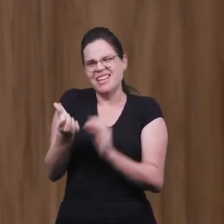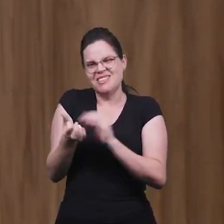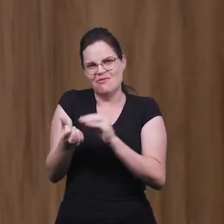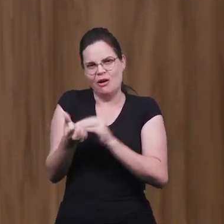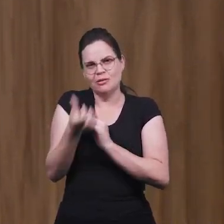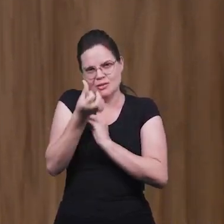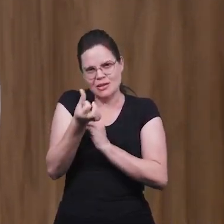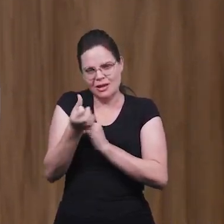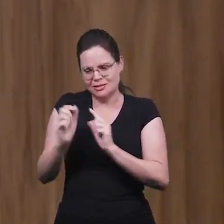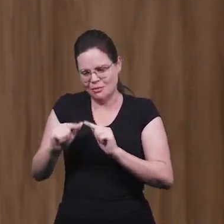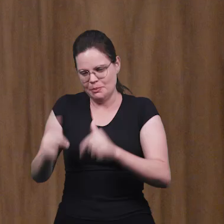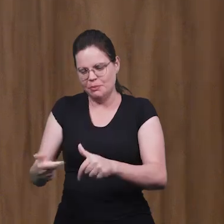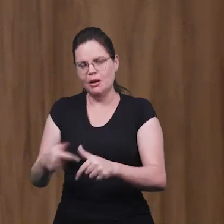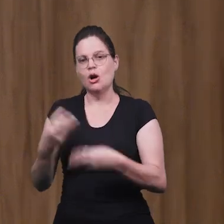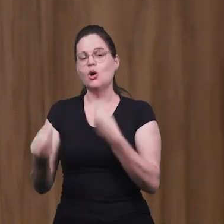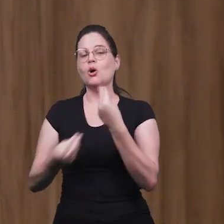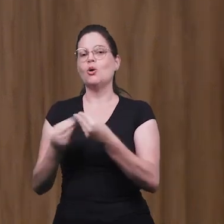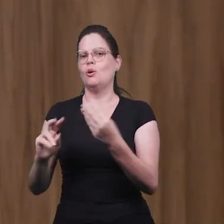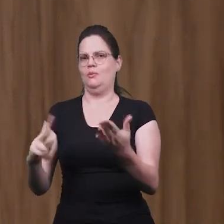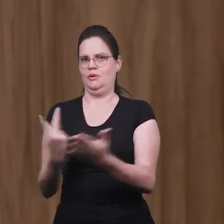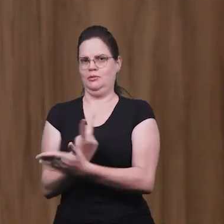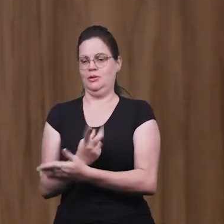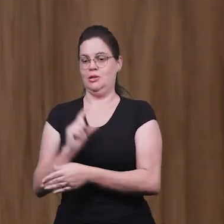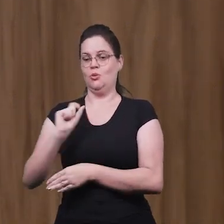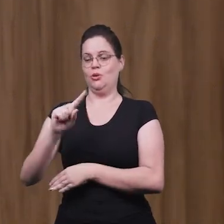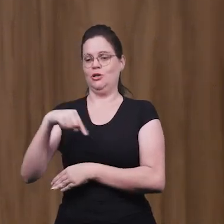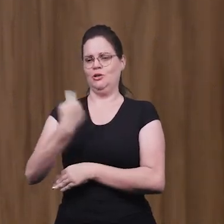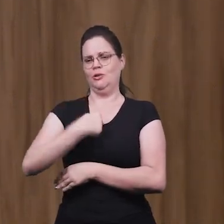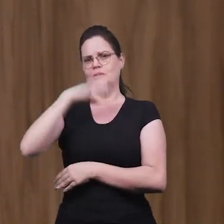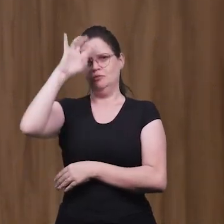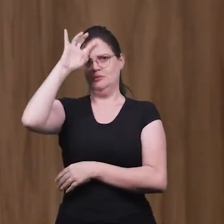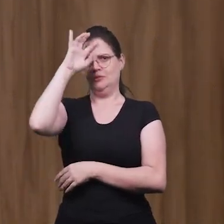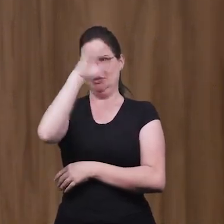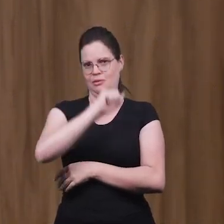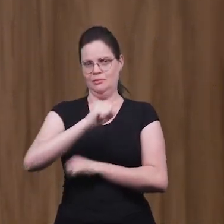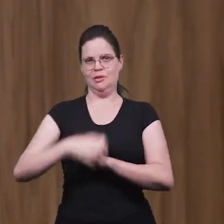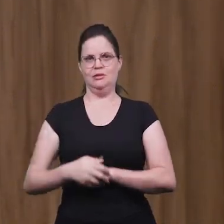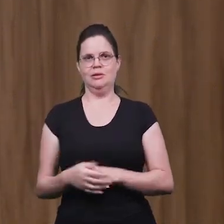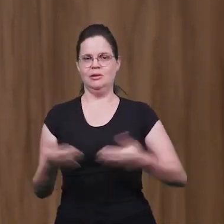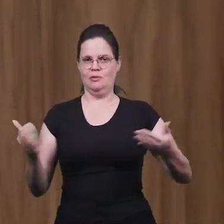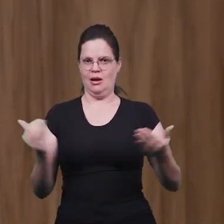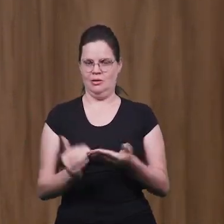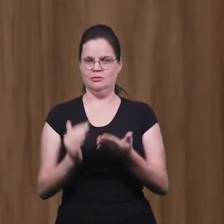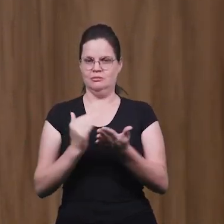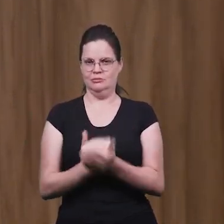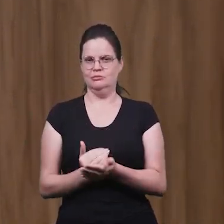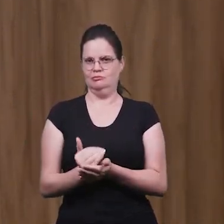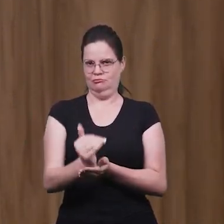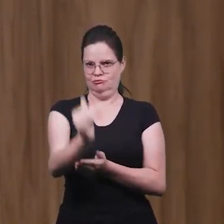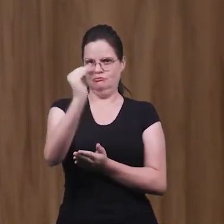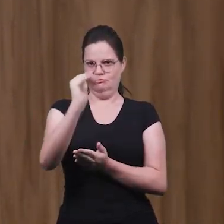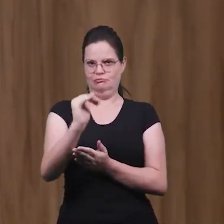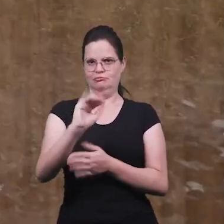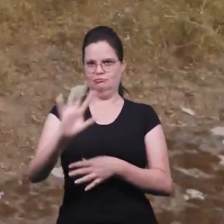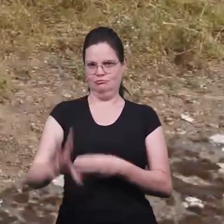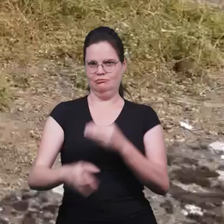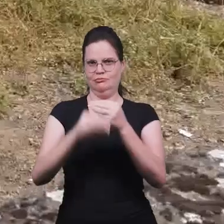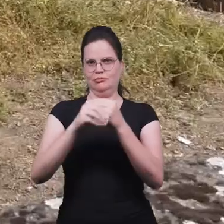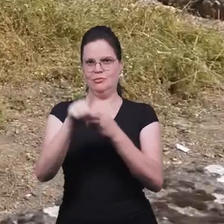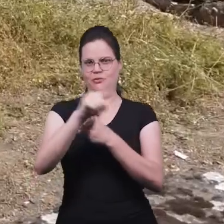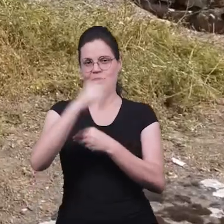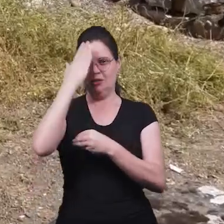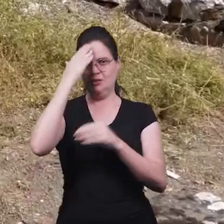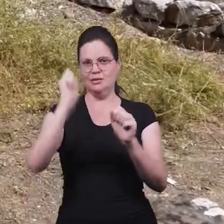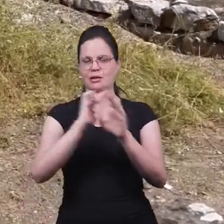Tiatira as outras operações do Espírito Santo? Onde é que nós vamos encontrar o que isso traz para nós de ensino? Então, nessa palavra